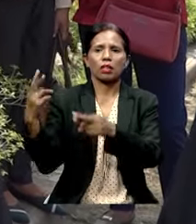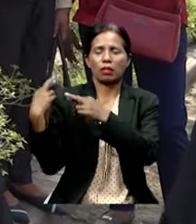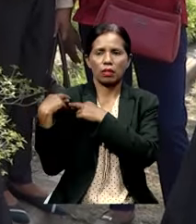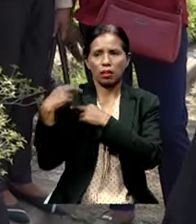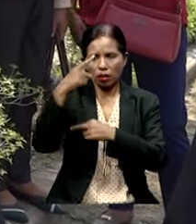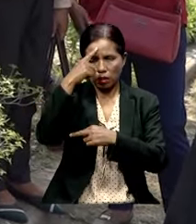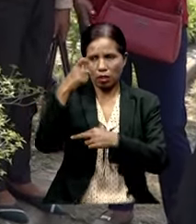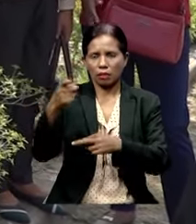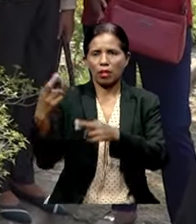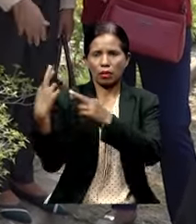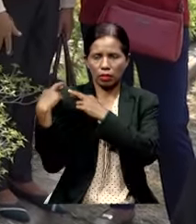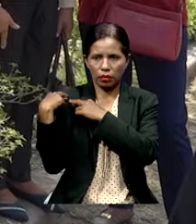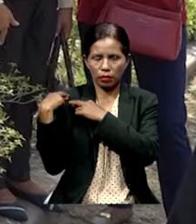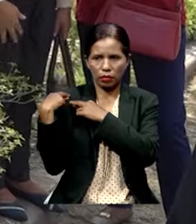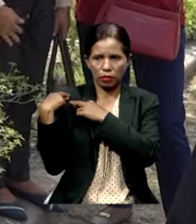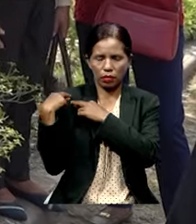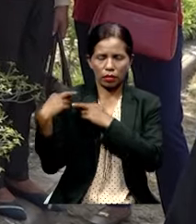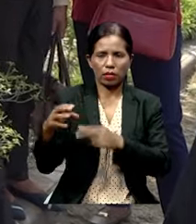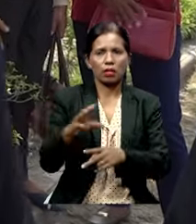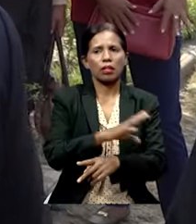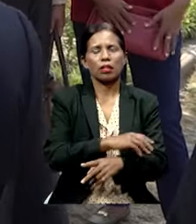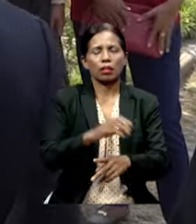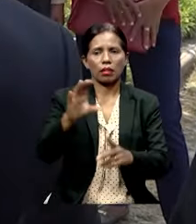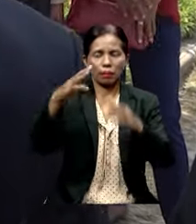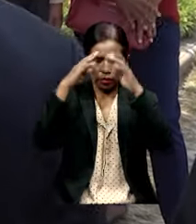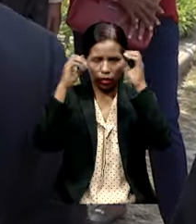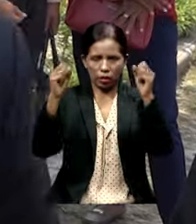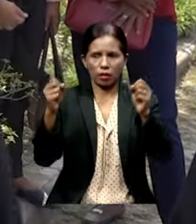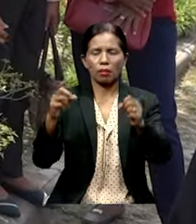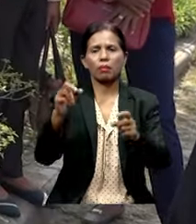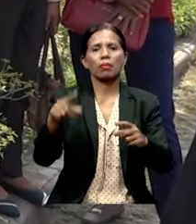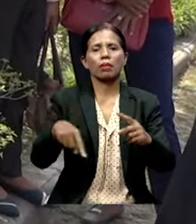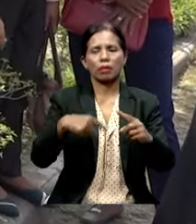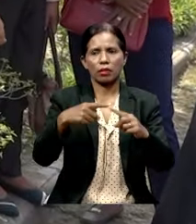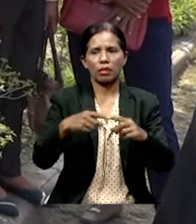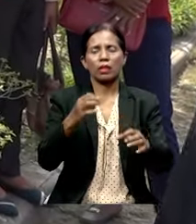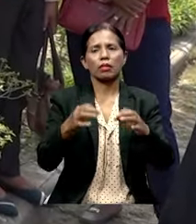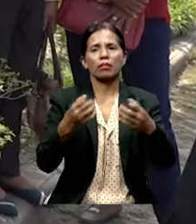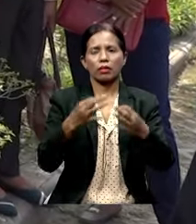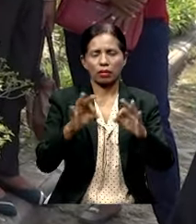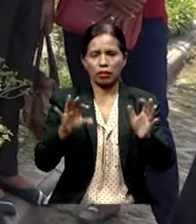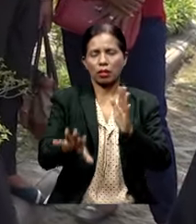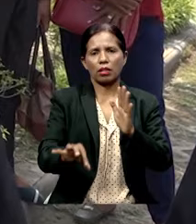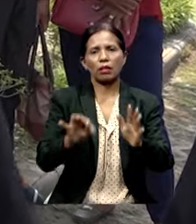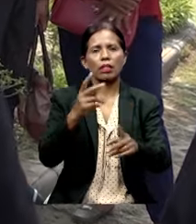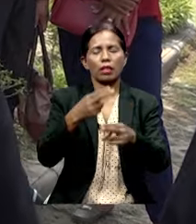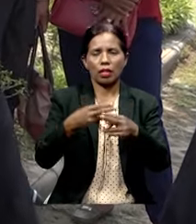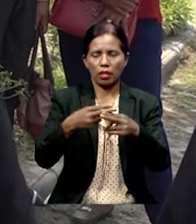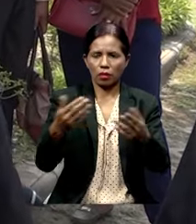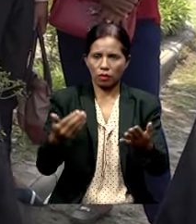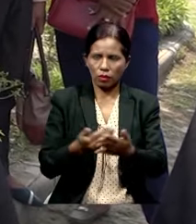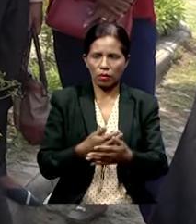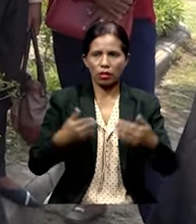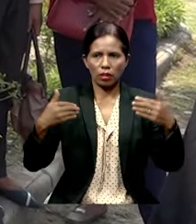tambah responsabilidade ba kargo sira kargo publik hanes ne sohotu kwando iha ona nomea saun fong iha ona tomara